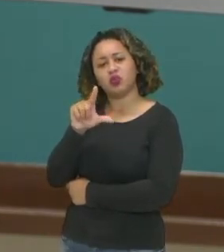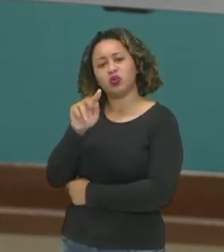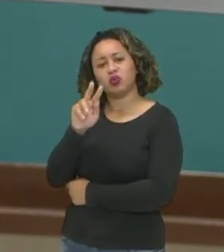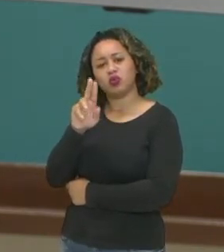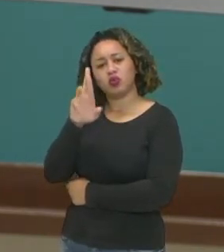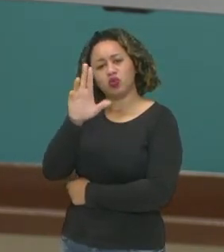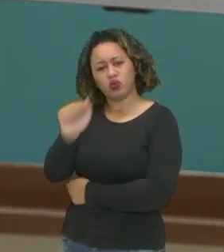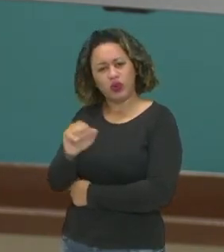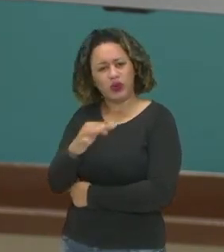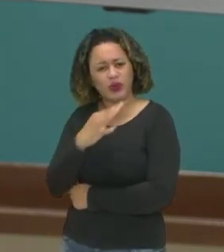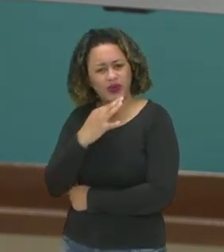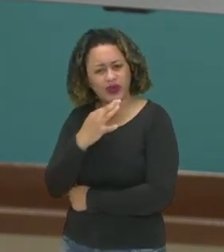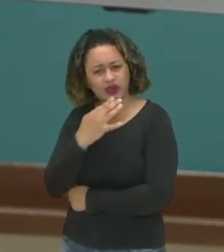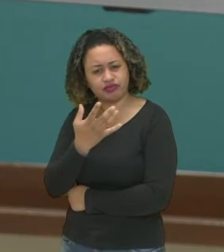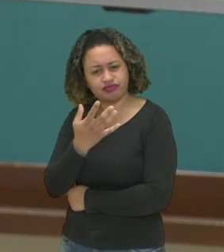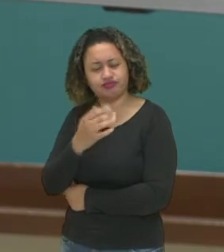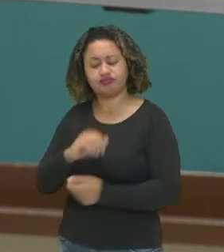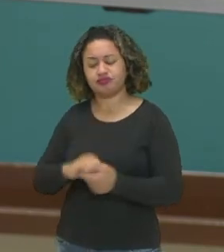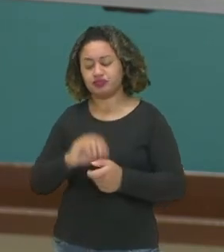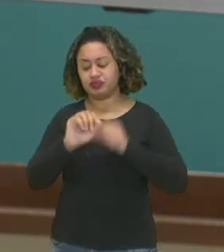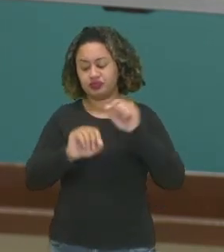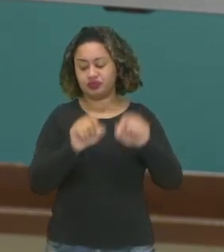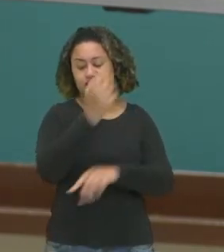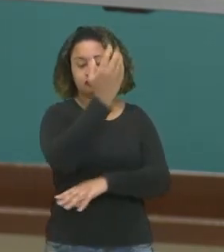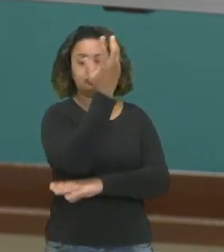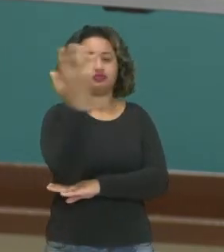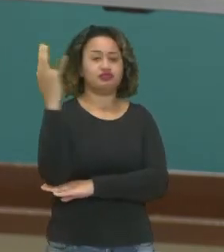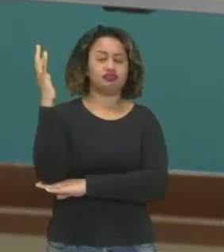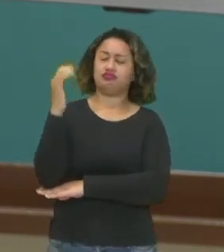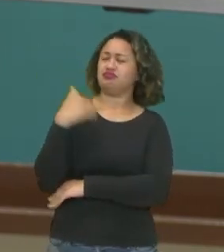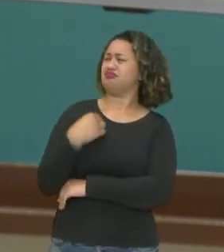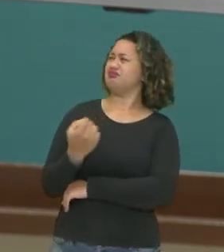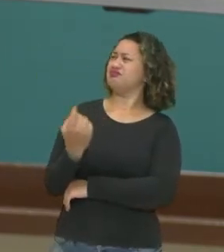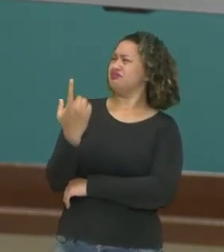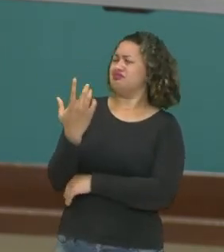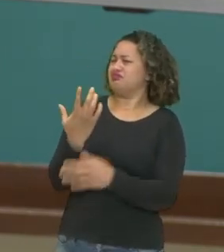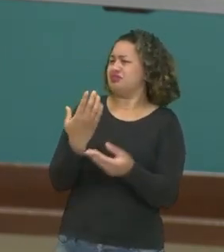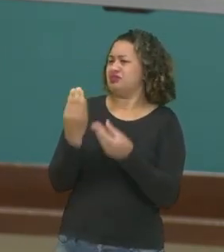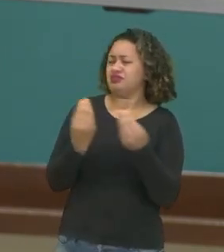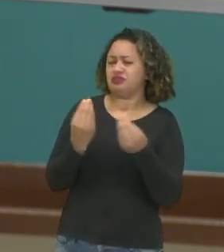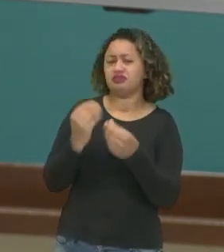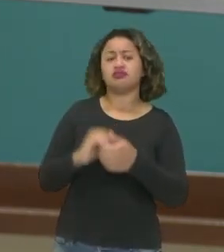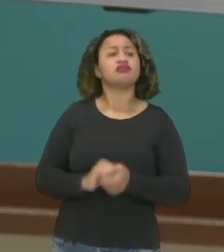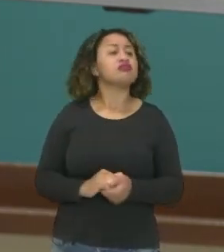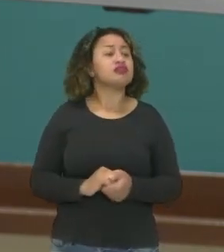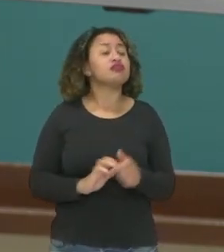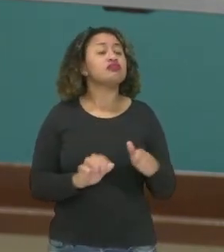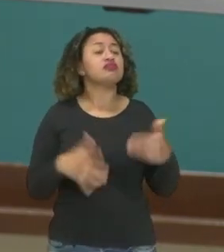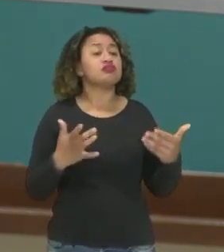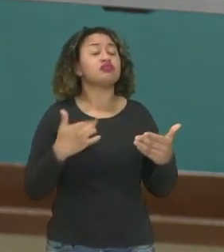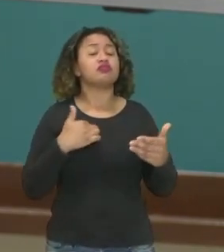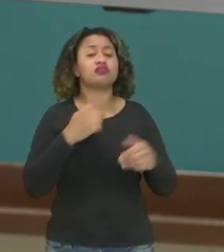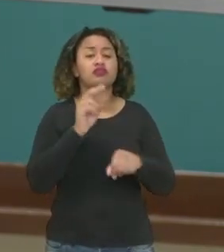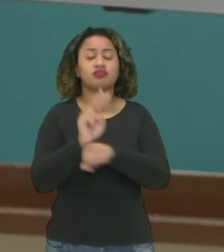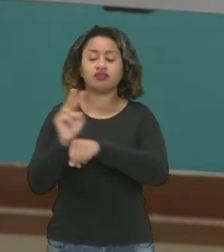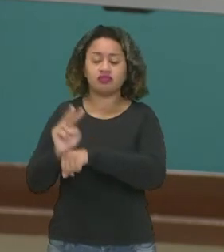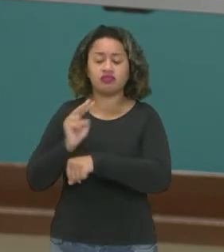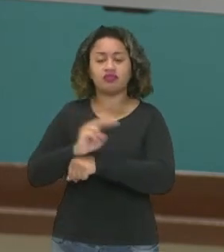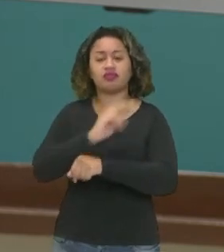silvicultura é o cultivo de florestas. É meio esquisito isso, né? Cultivo de florestas. Como assim? Você vai cultivar a